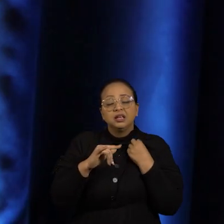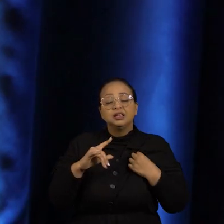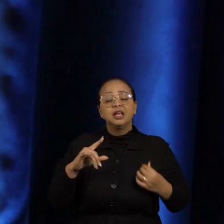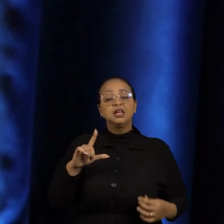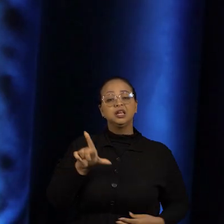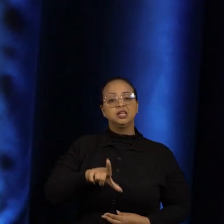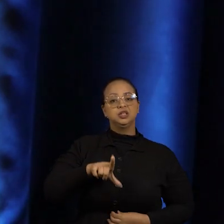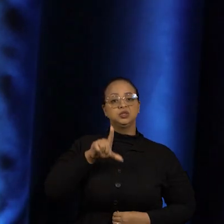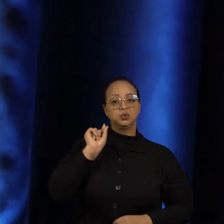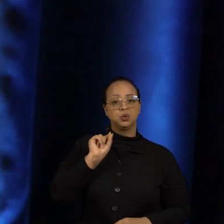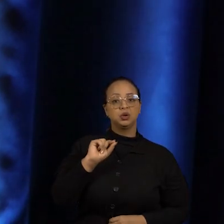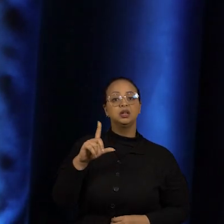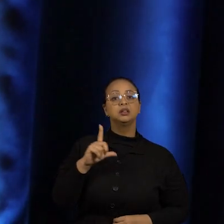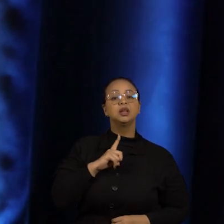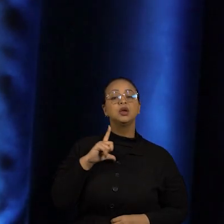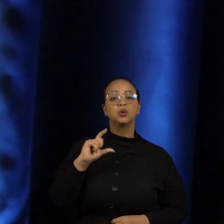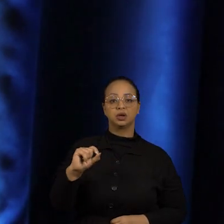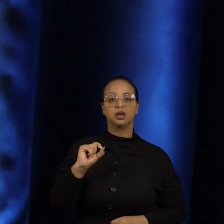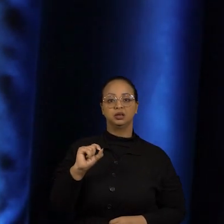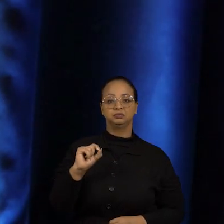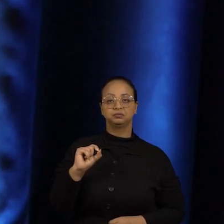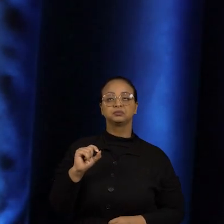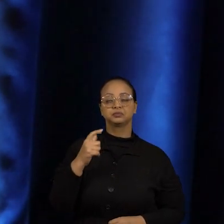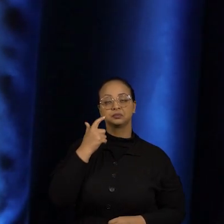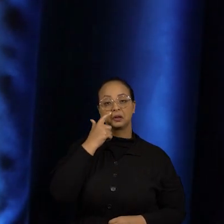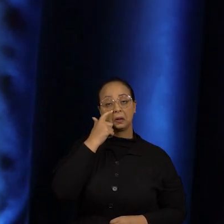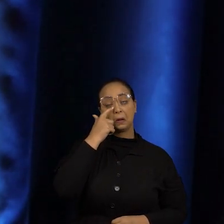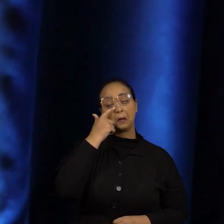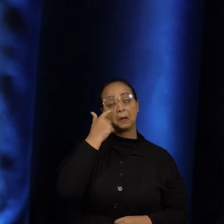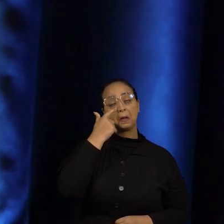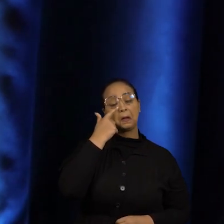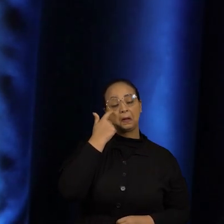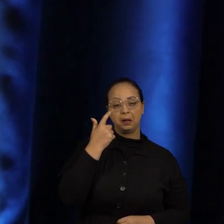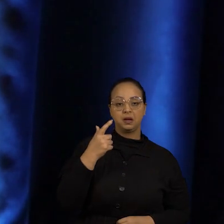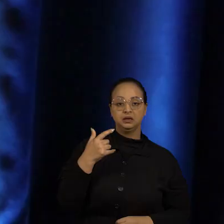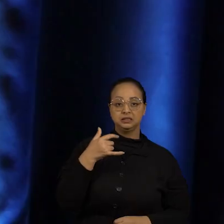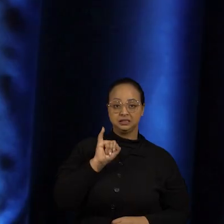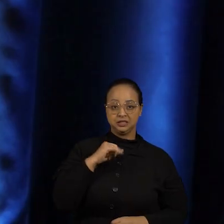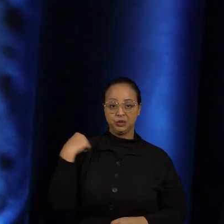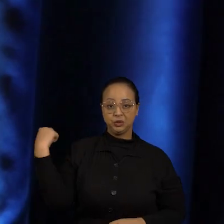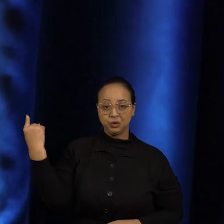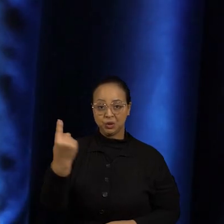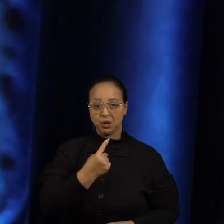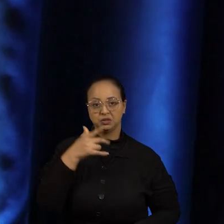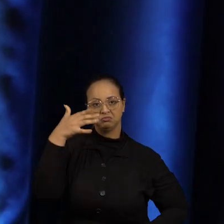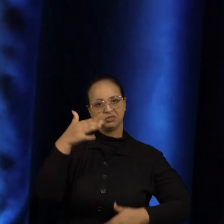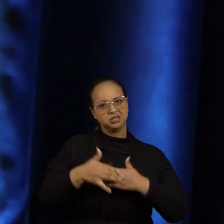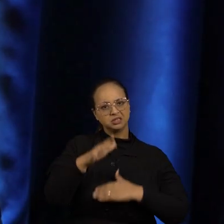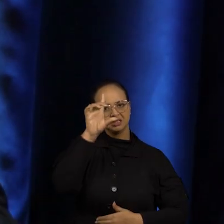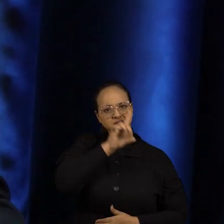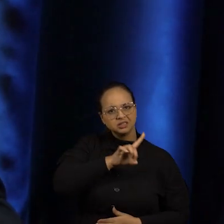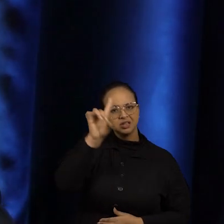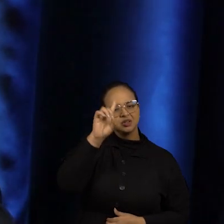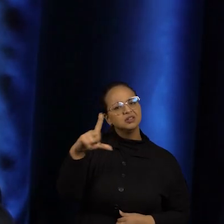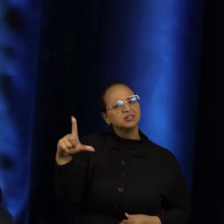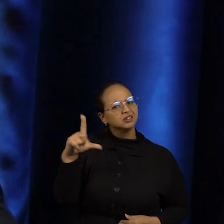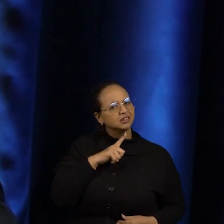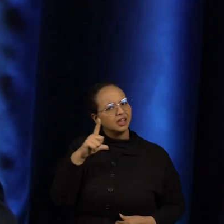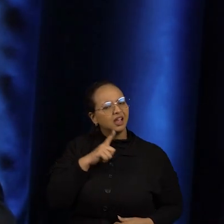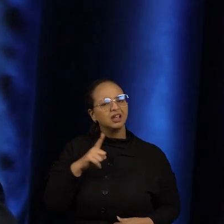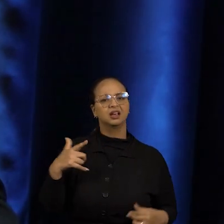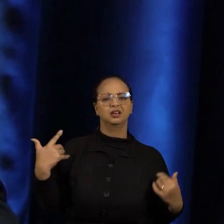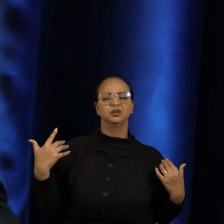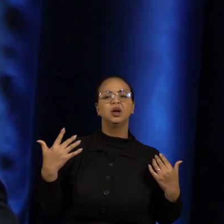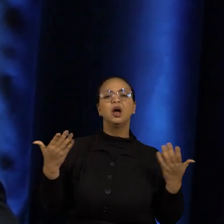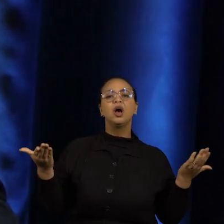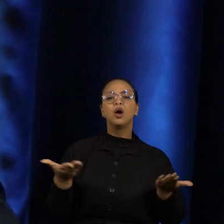Siquém representa isto, né? Quando o homem ele está na presença do Senhor, nós estamos vivendo em meio a isto.